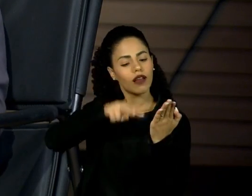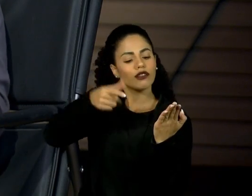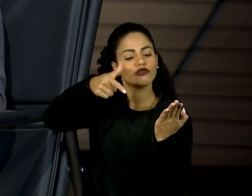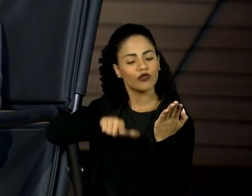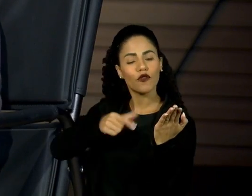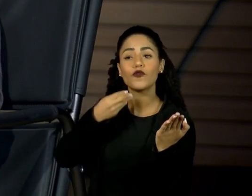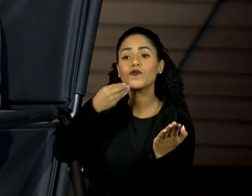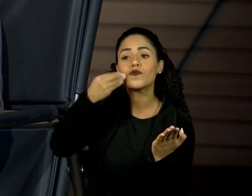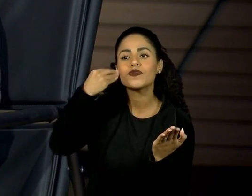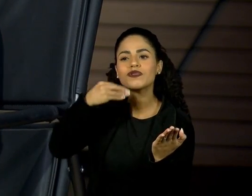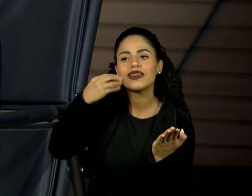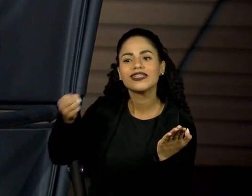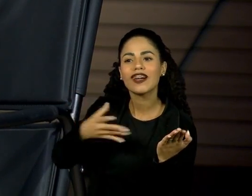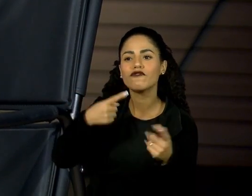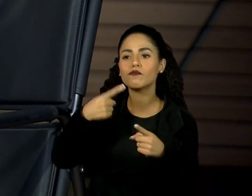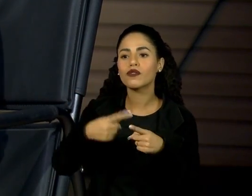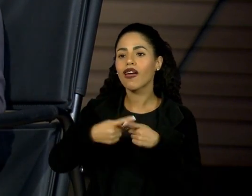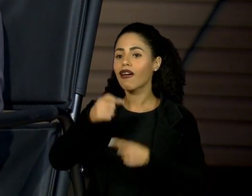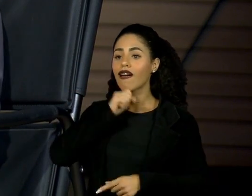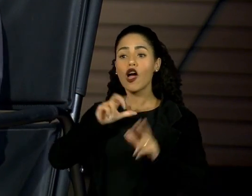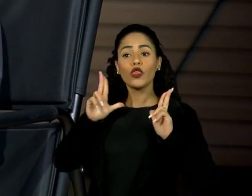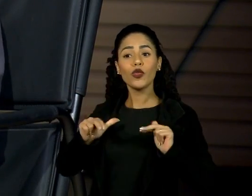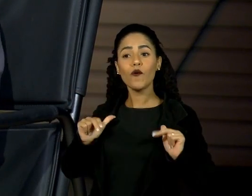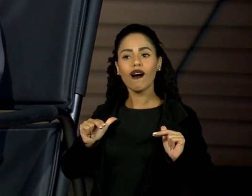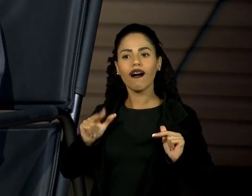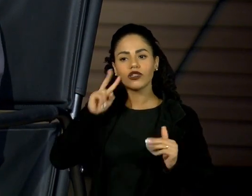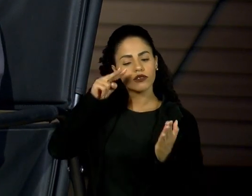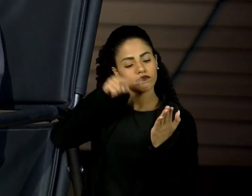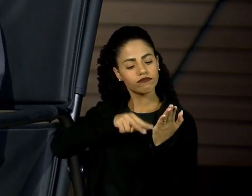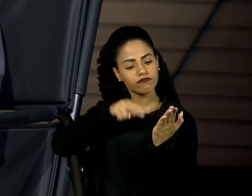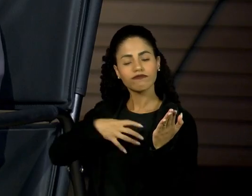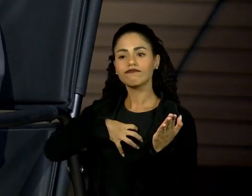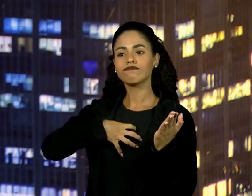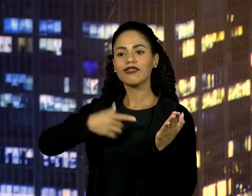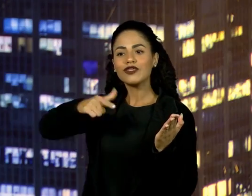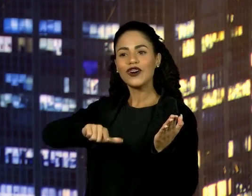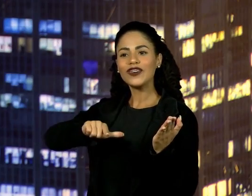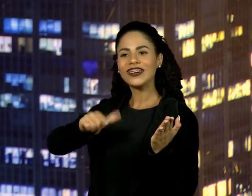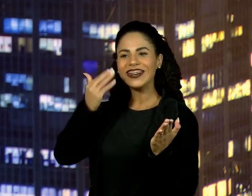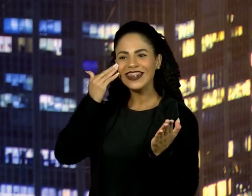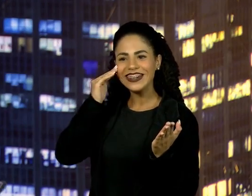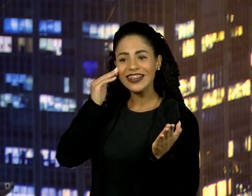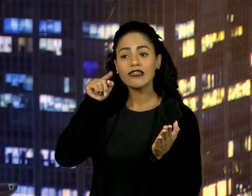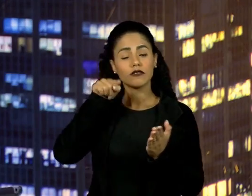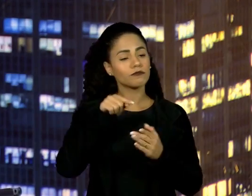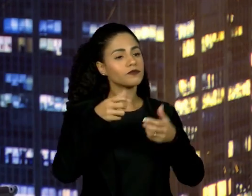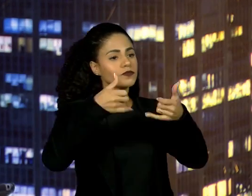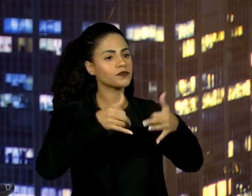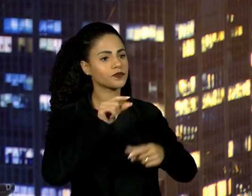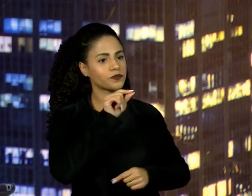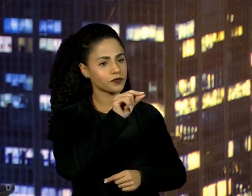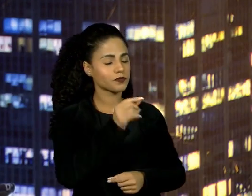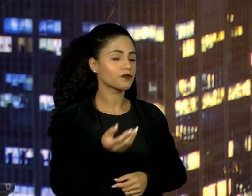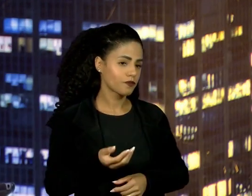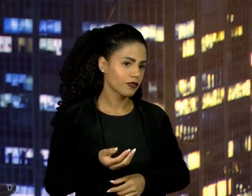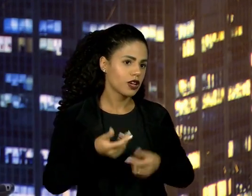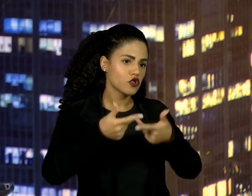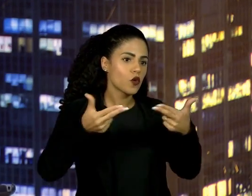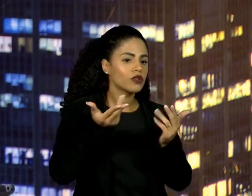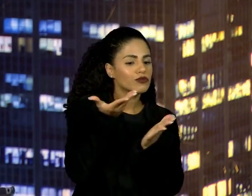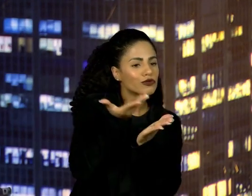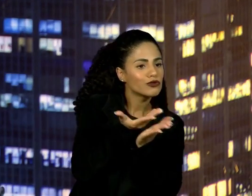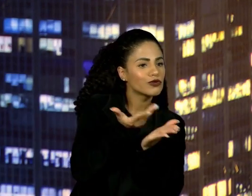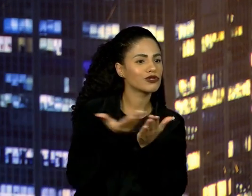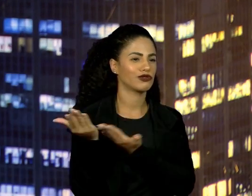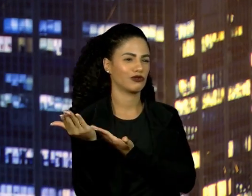experiência e aquele livro nunca para de conversar com a nossa sensibilidade. Ela falou desses esses estudantes